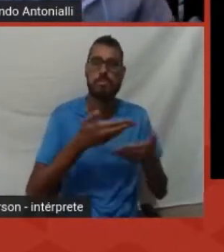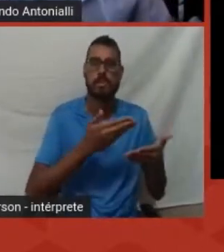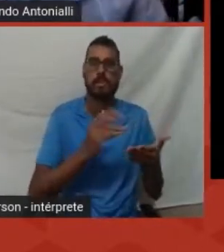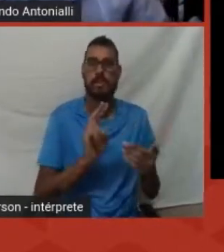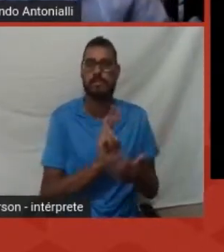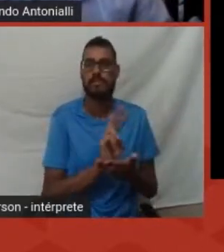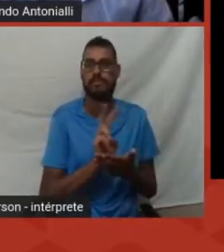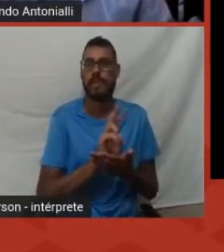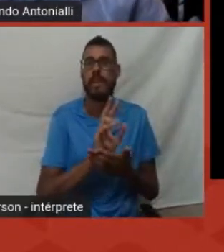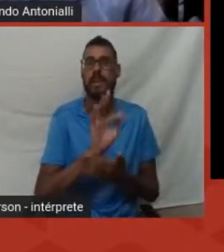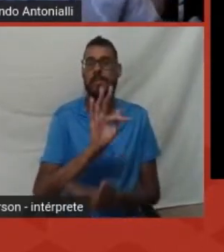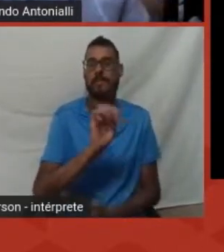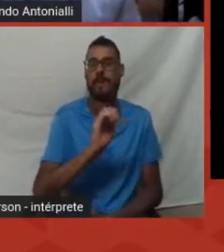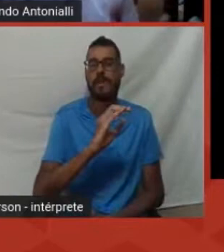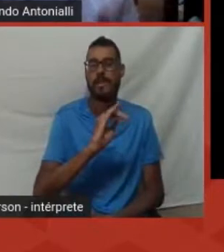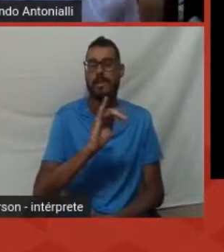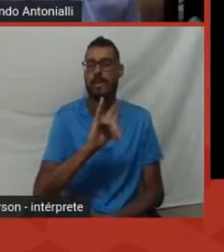né?